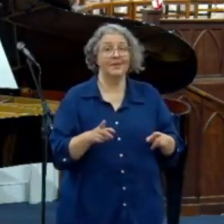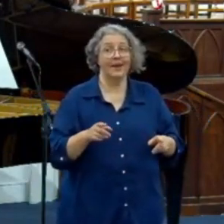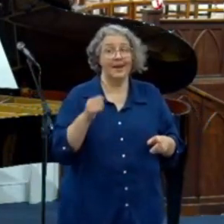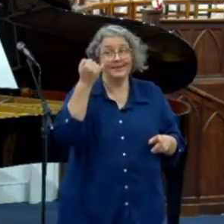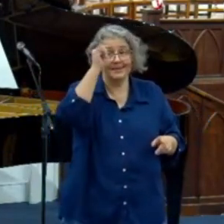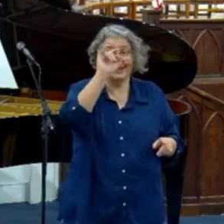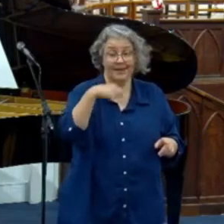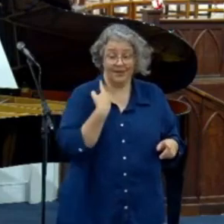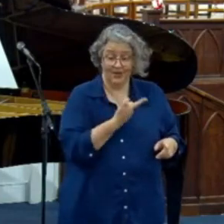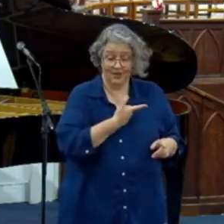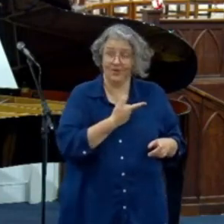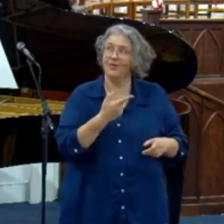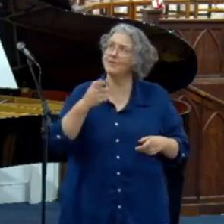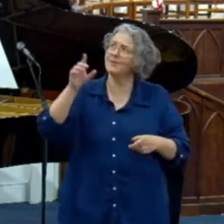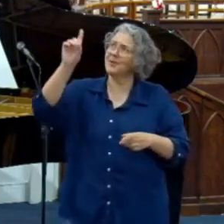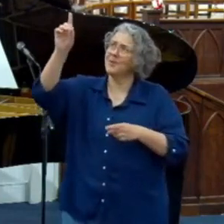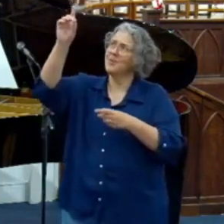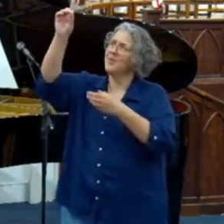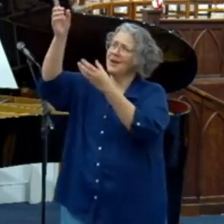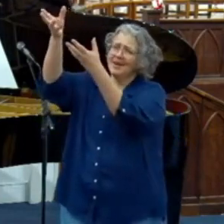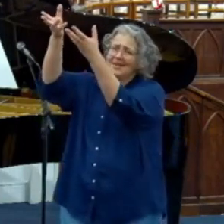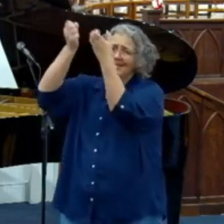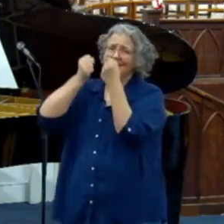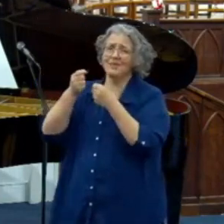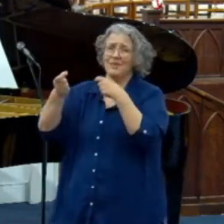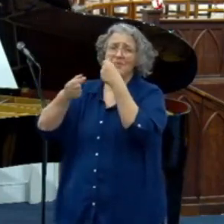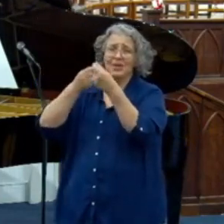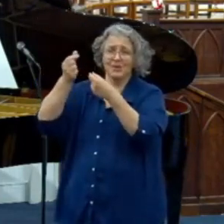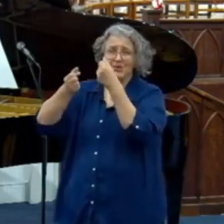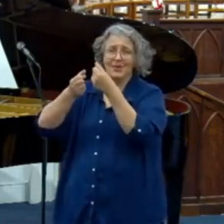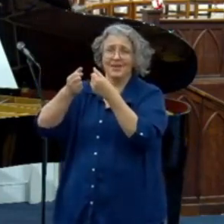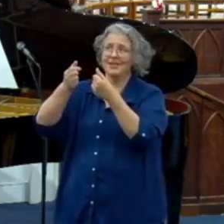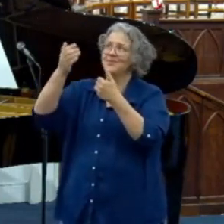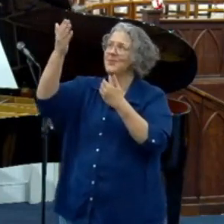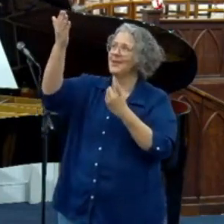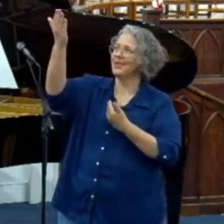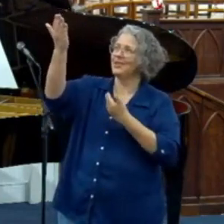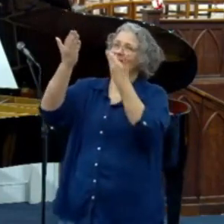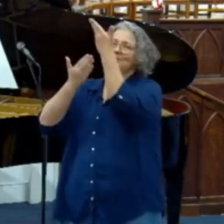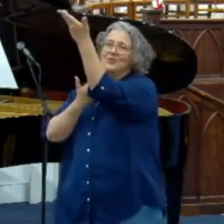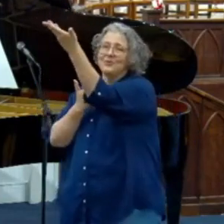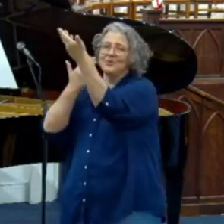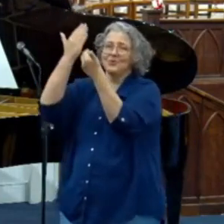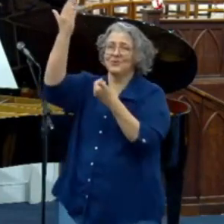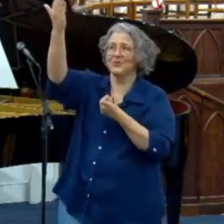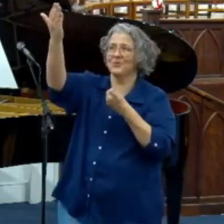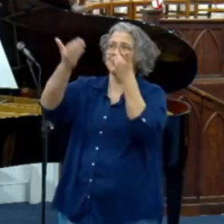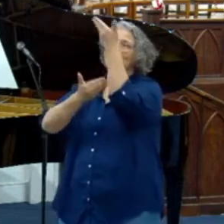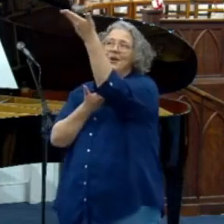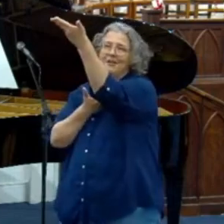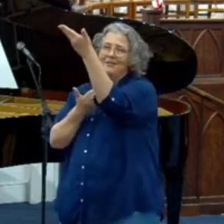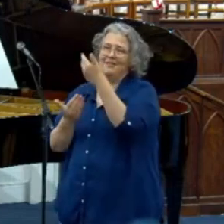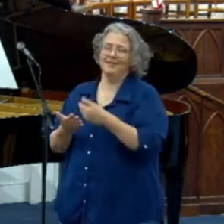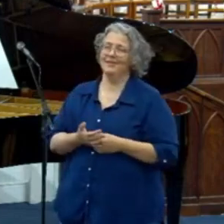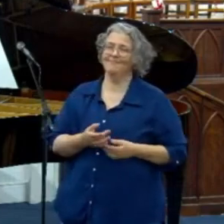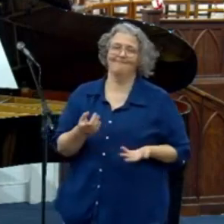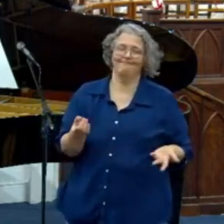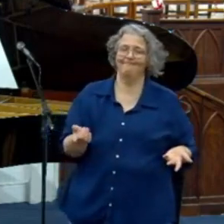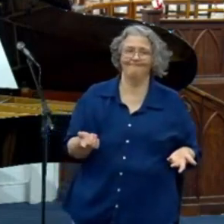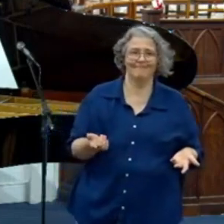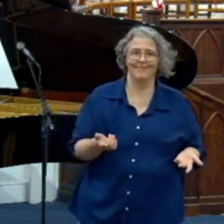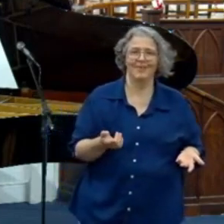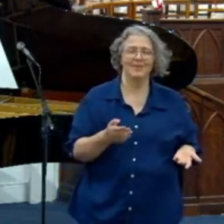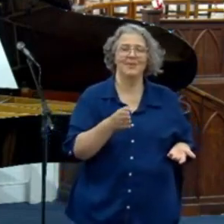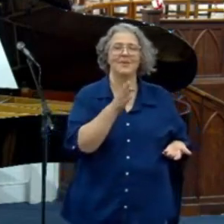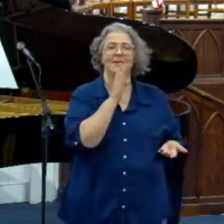coisas de Deus mediante alguma coisa, Calvino diz: o conhecimento de Deus e o conhecimento de